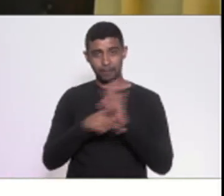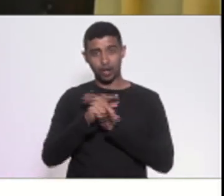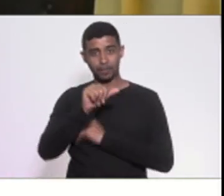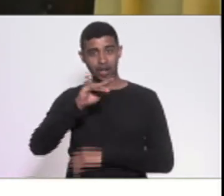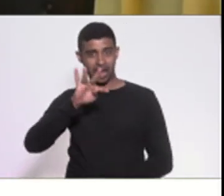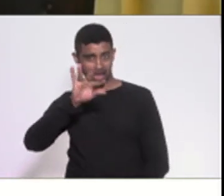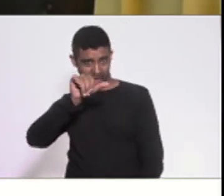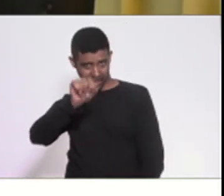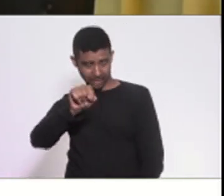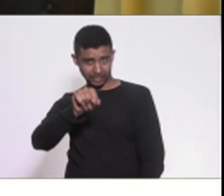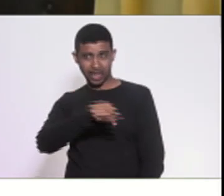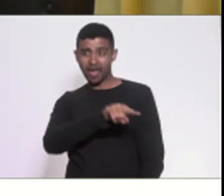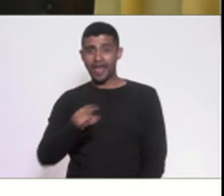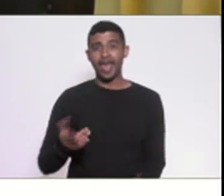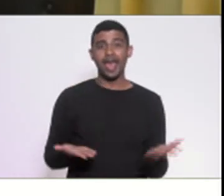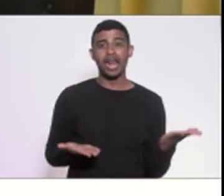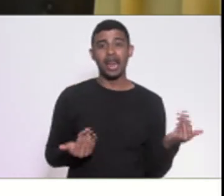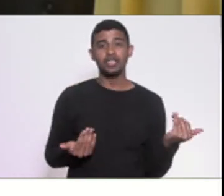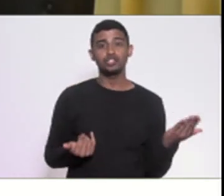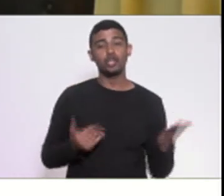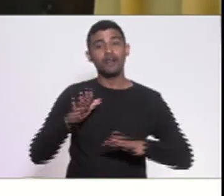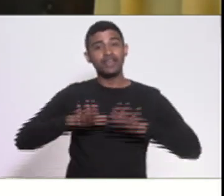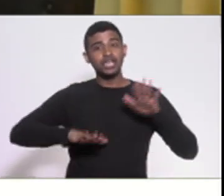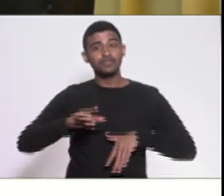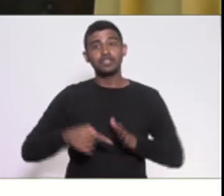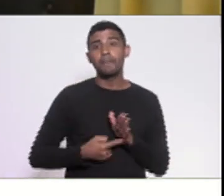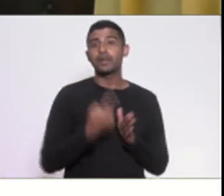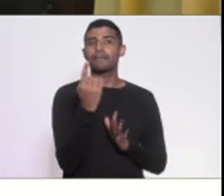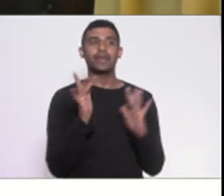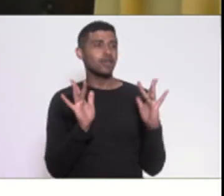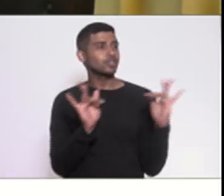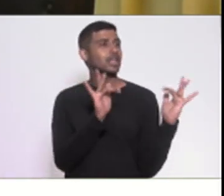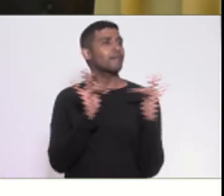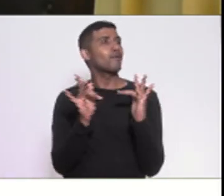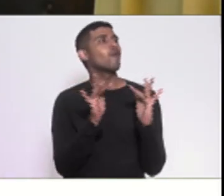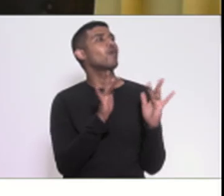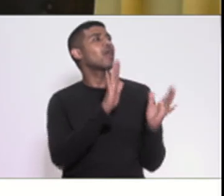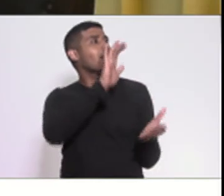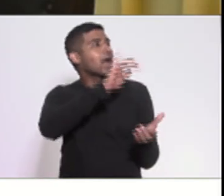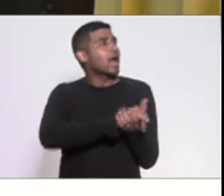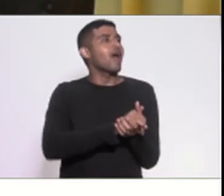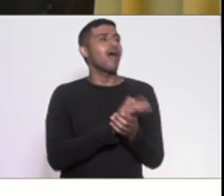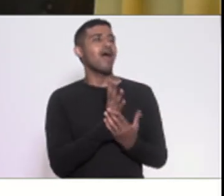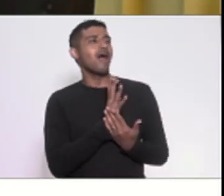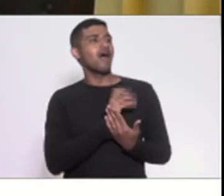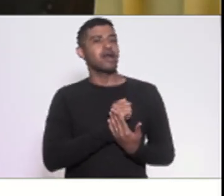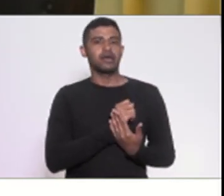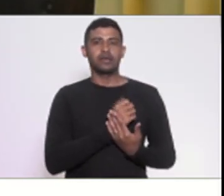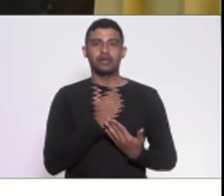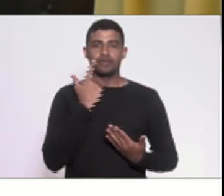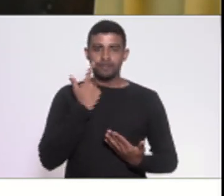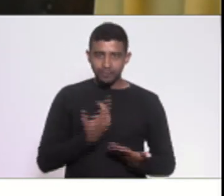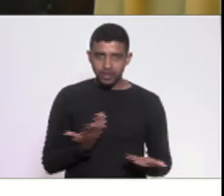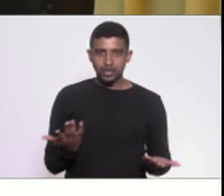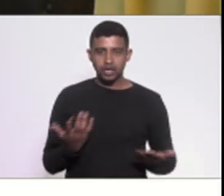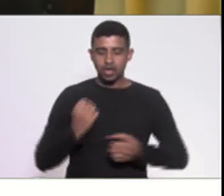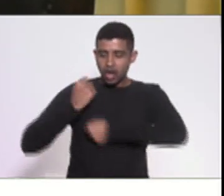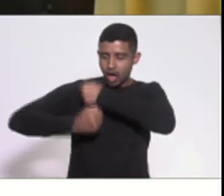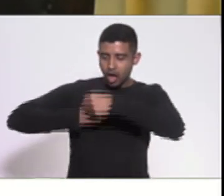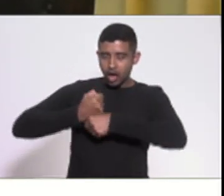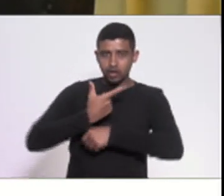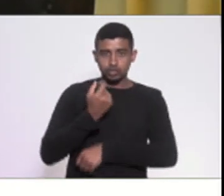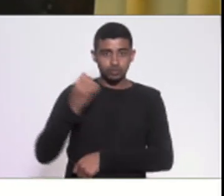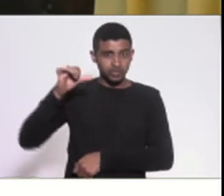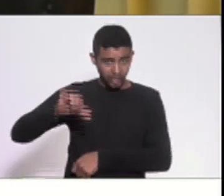que talvez estivessem vivendo seu primeiro relacionamento amoroso. Apenas nos 5 primeiros dias de 2019,